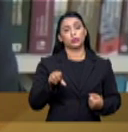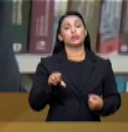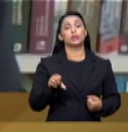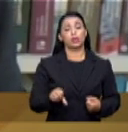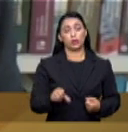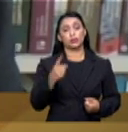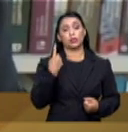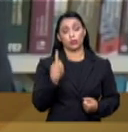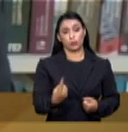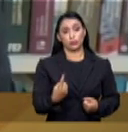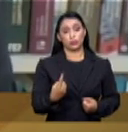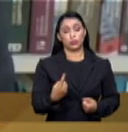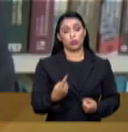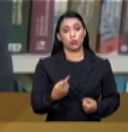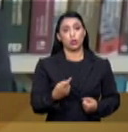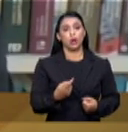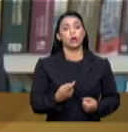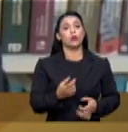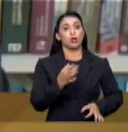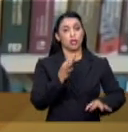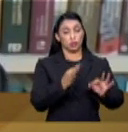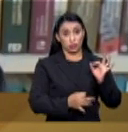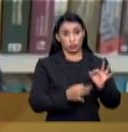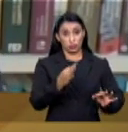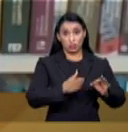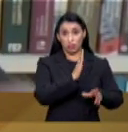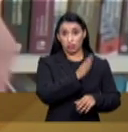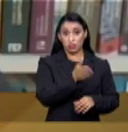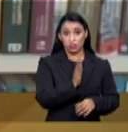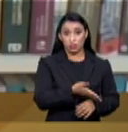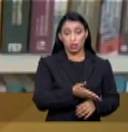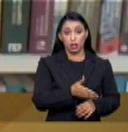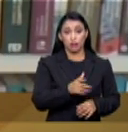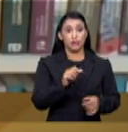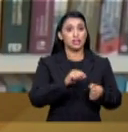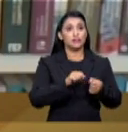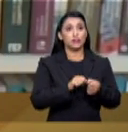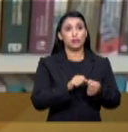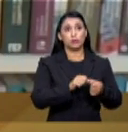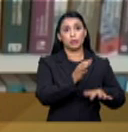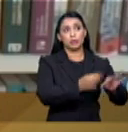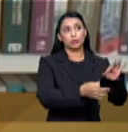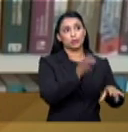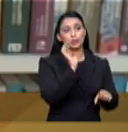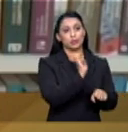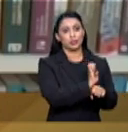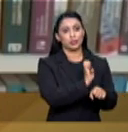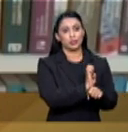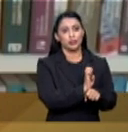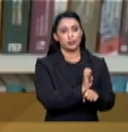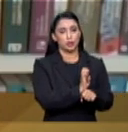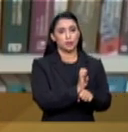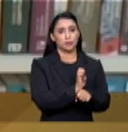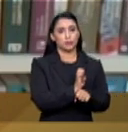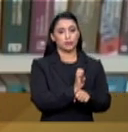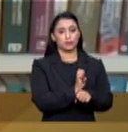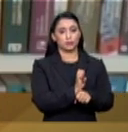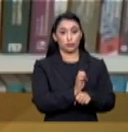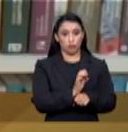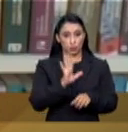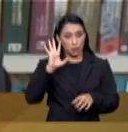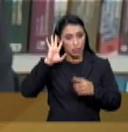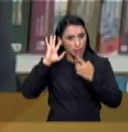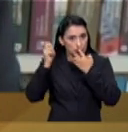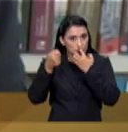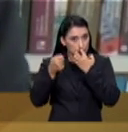juízo rescisório, ministro Marco Aurélio, vai ser feito pela Justiça Estadual. A eventual execução dessa decisão